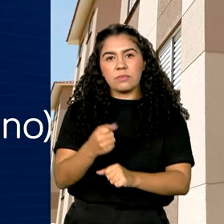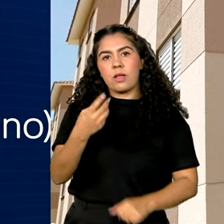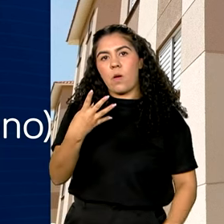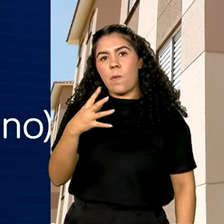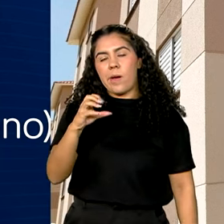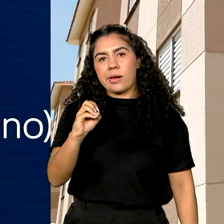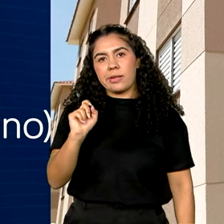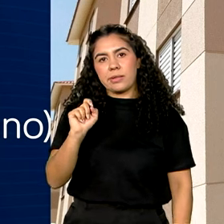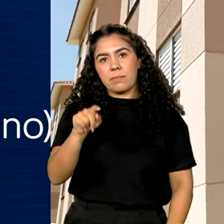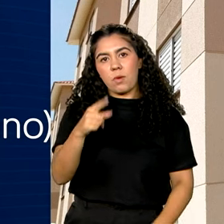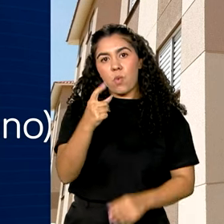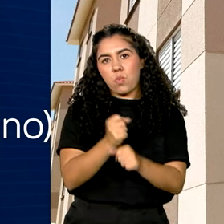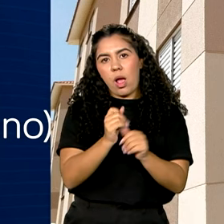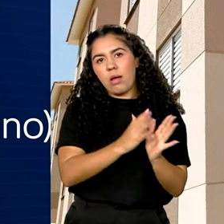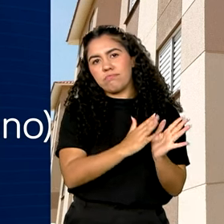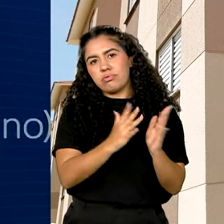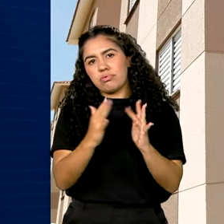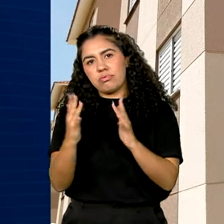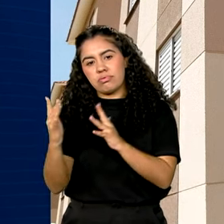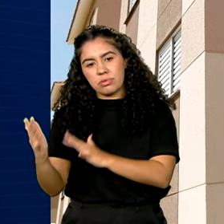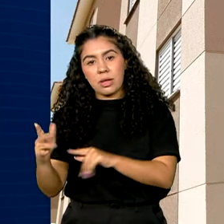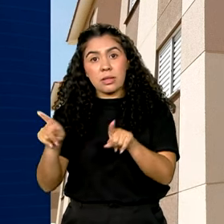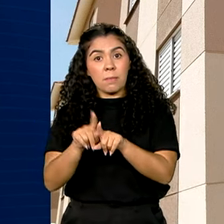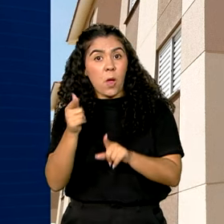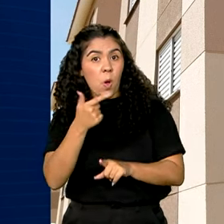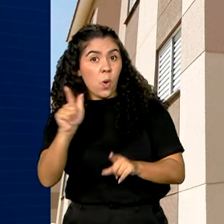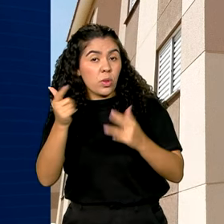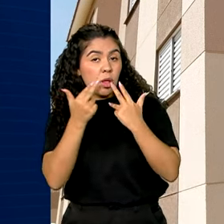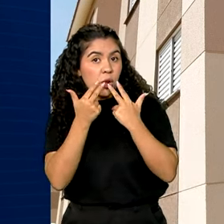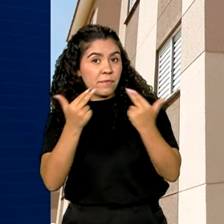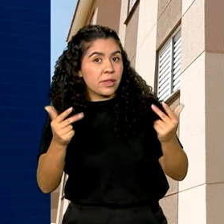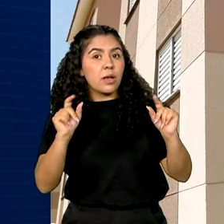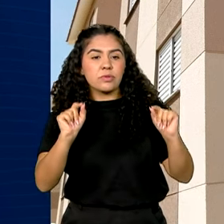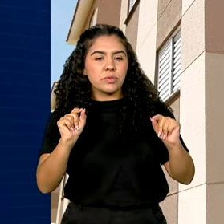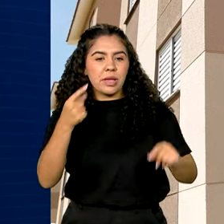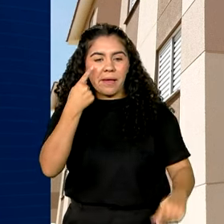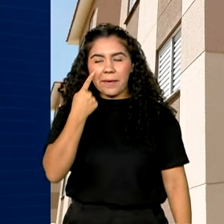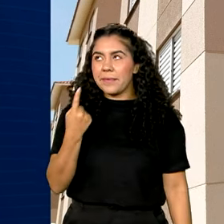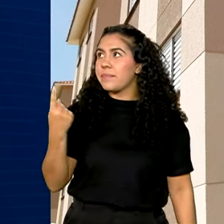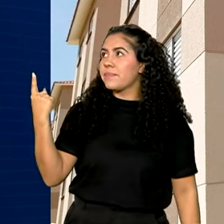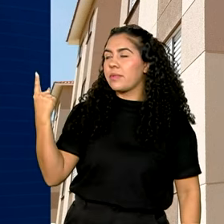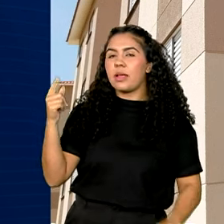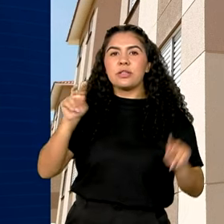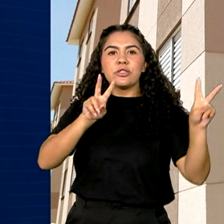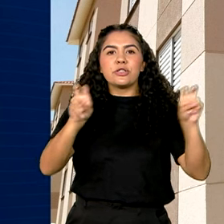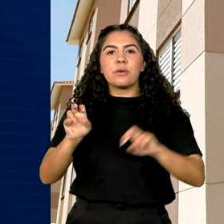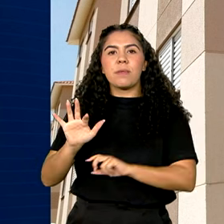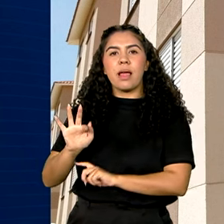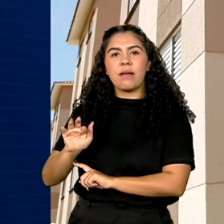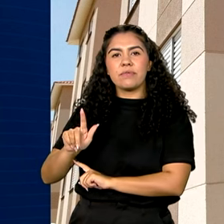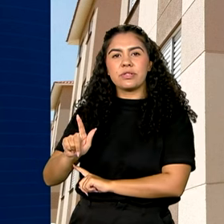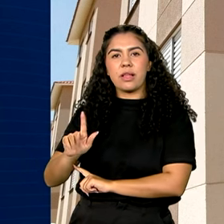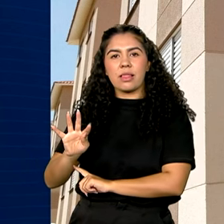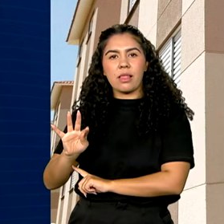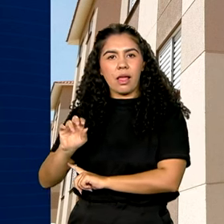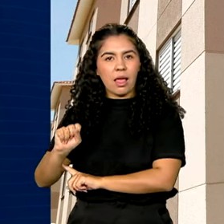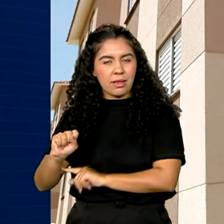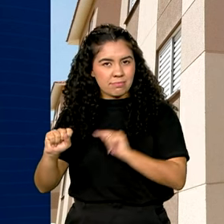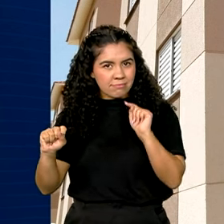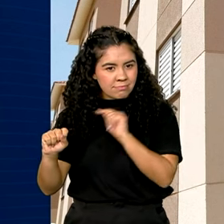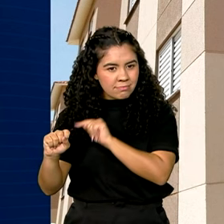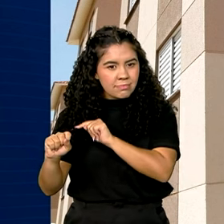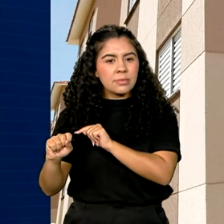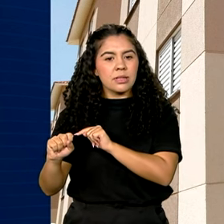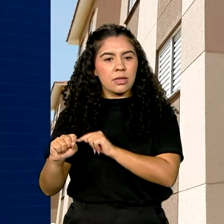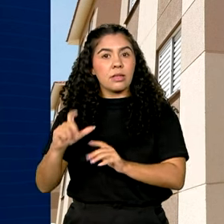R 40.000 outra novidade é a mudança no FGTS que destinou